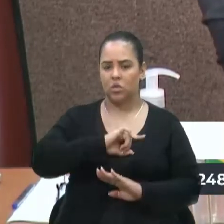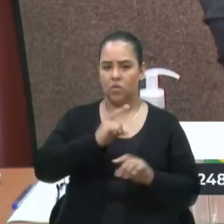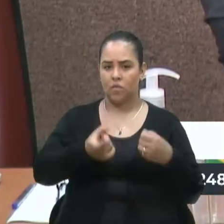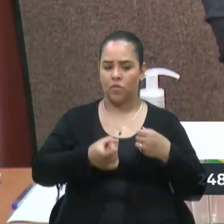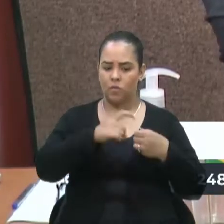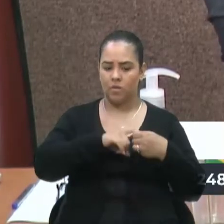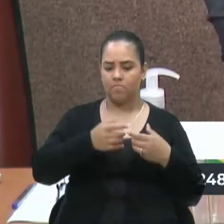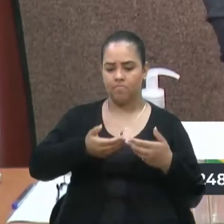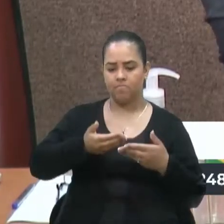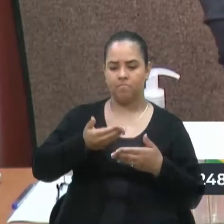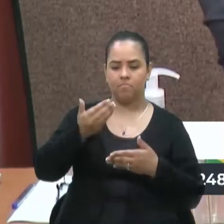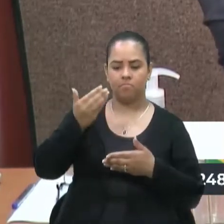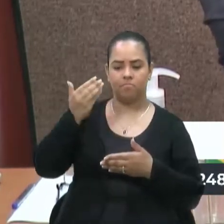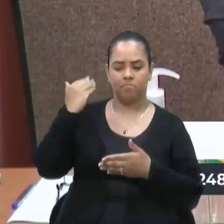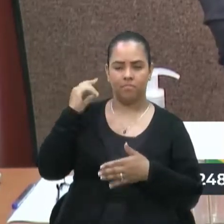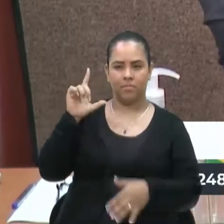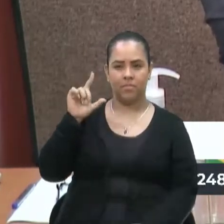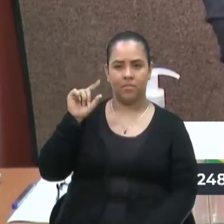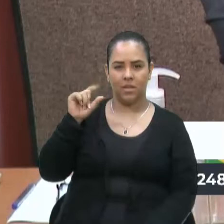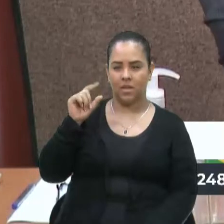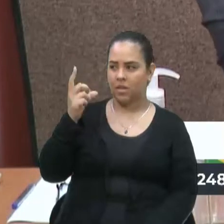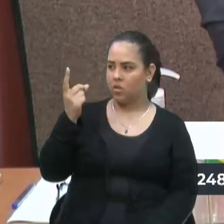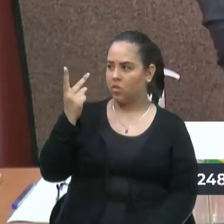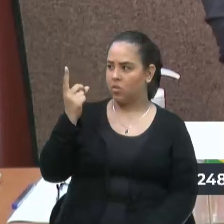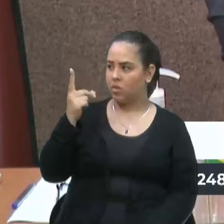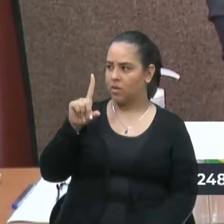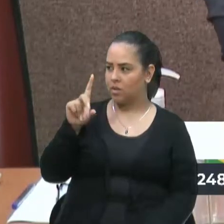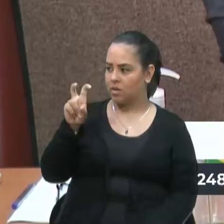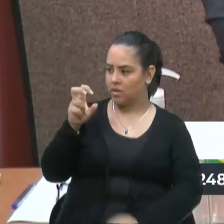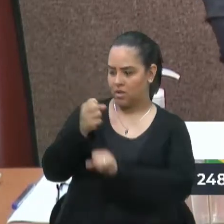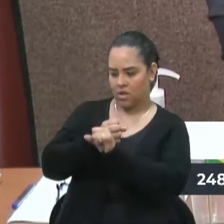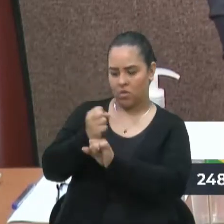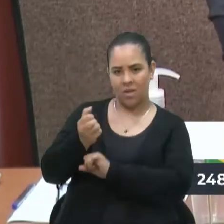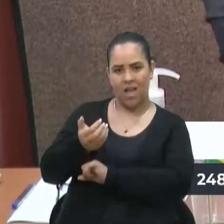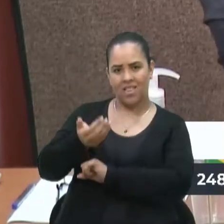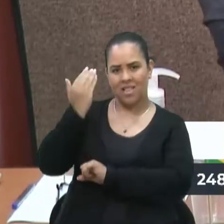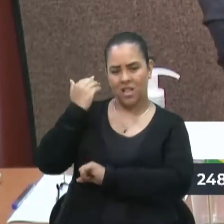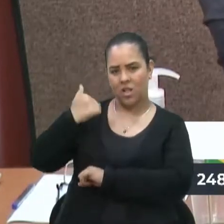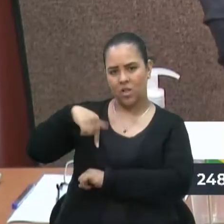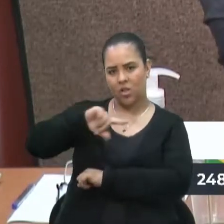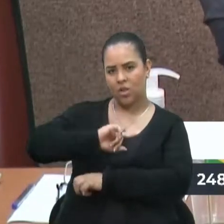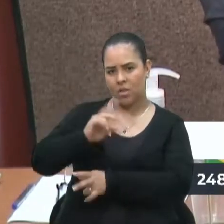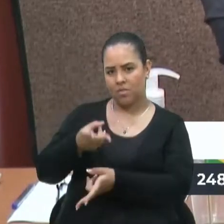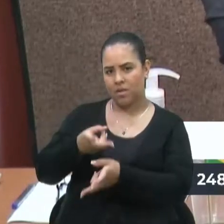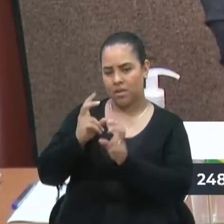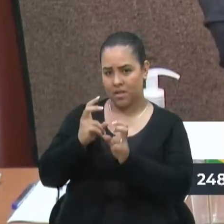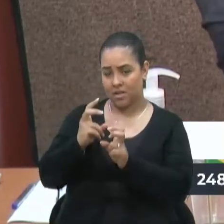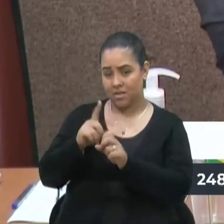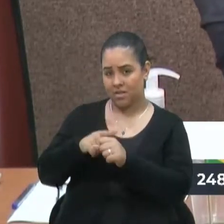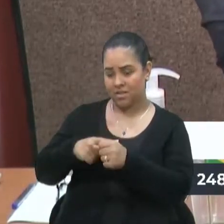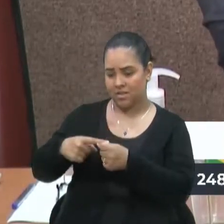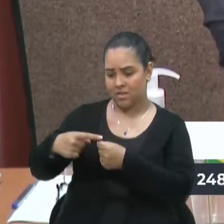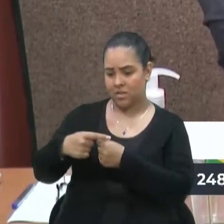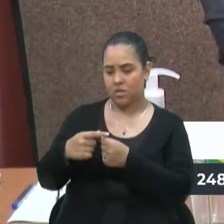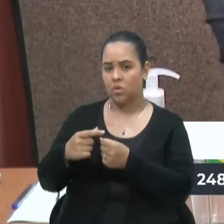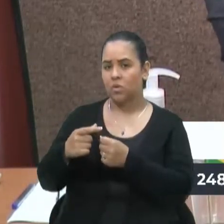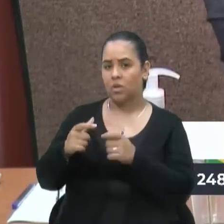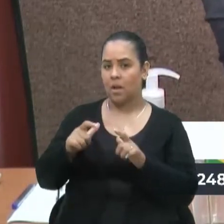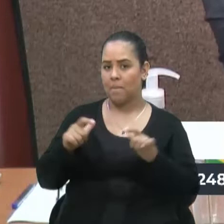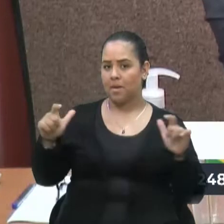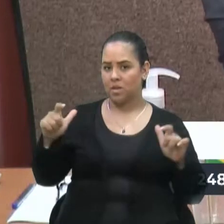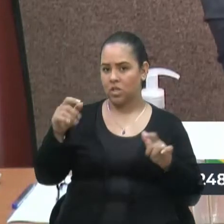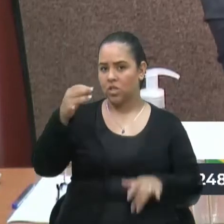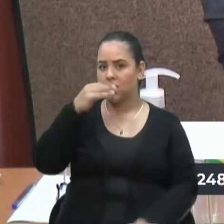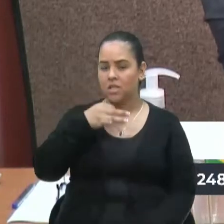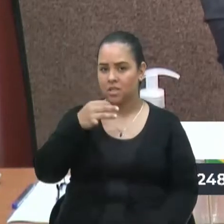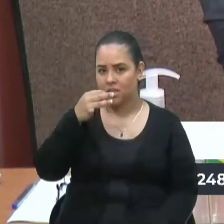tempo, 10, 12, 15 anos para trás, a gente vai ver que em cidades do tamanho que Caxias tem